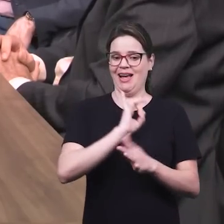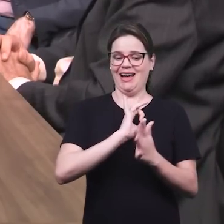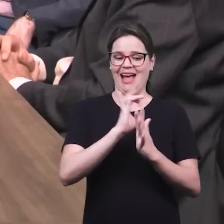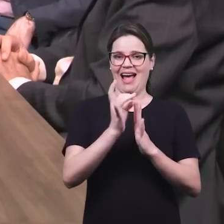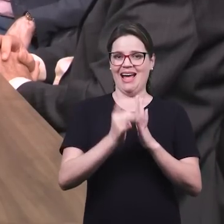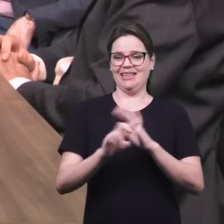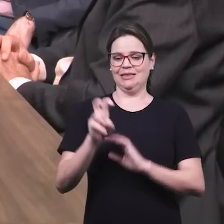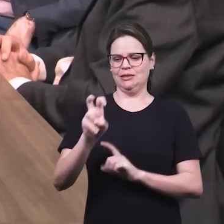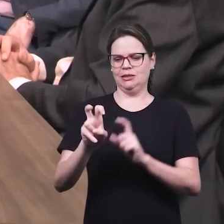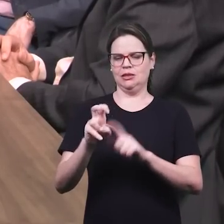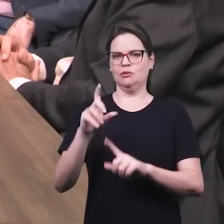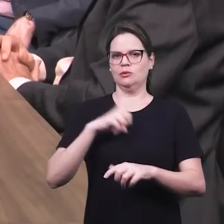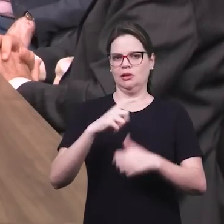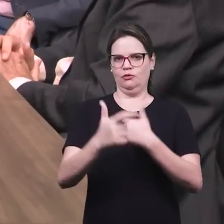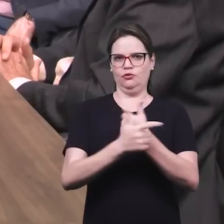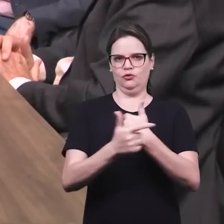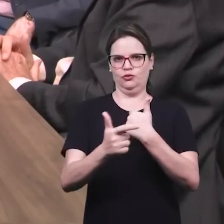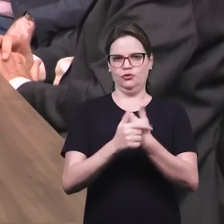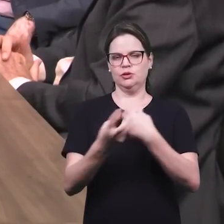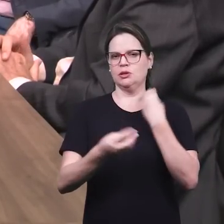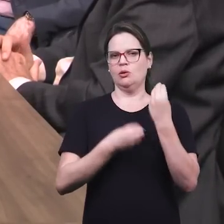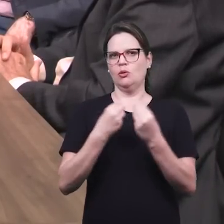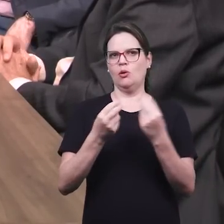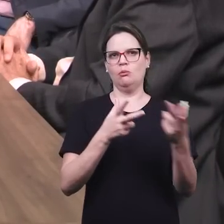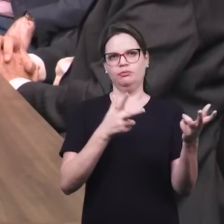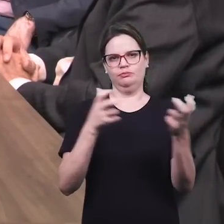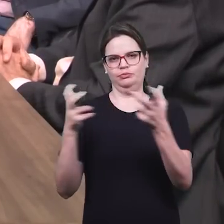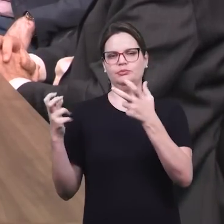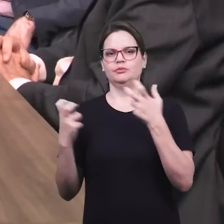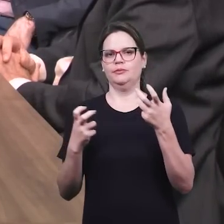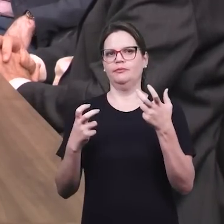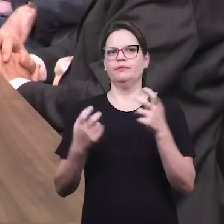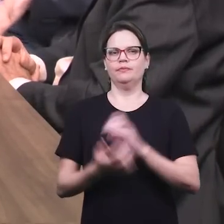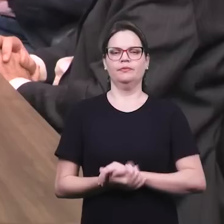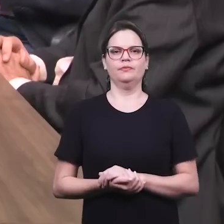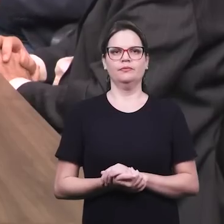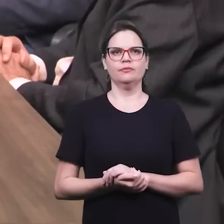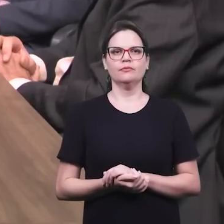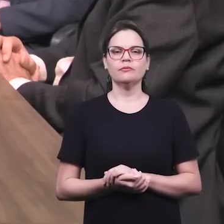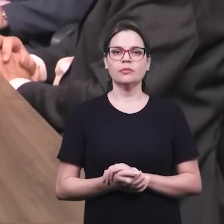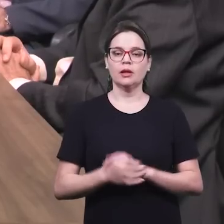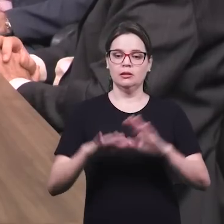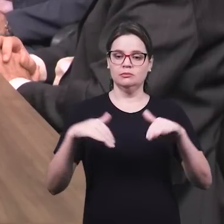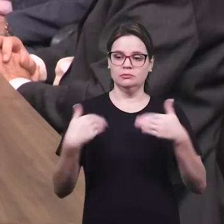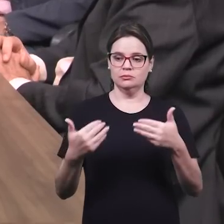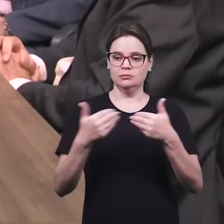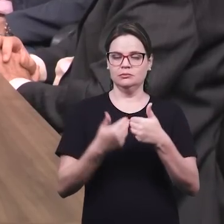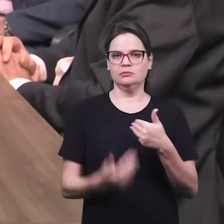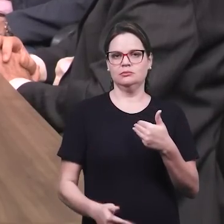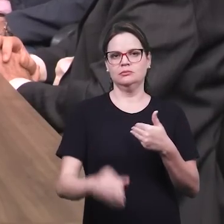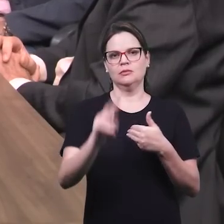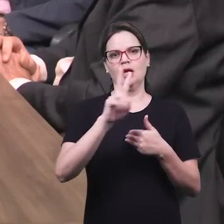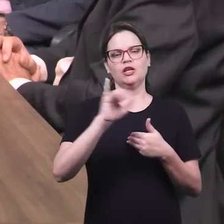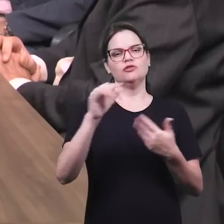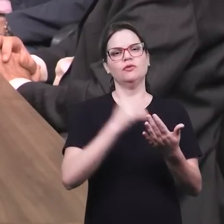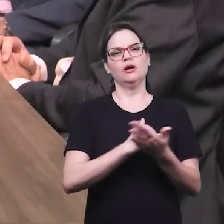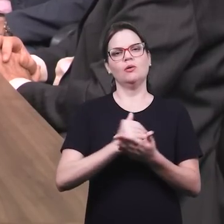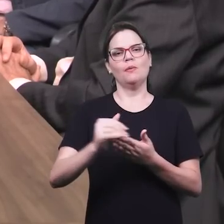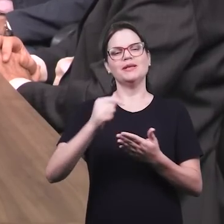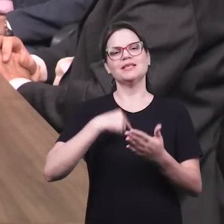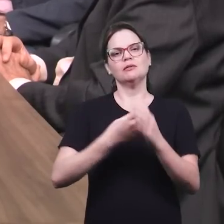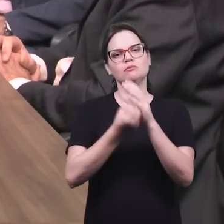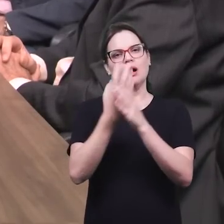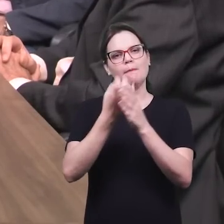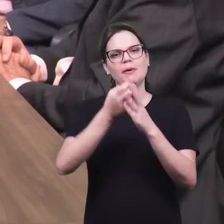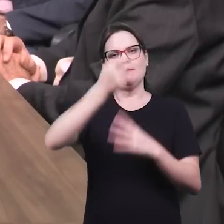uma função, eles têm uma forma de captar aquilo que está no meio externo, e a partir dali nós vamos criar, então,